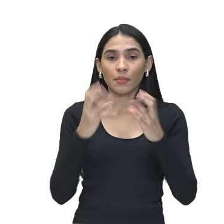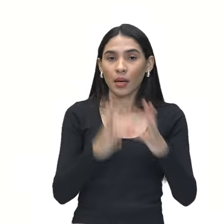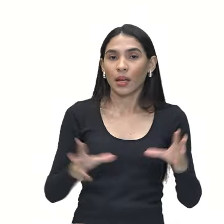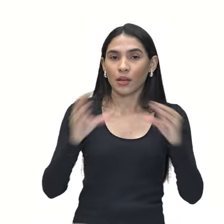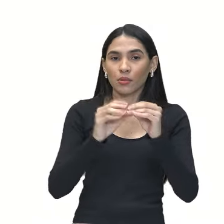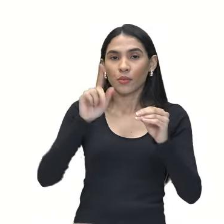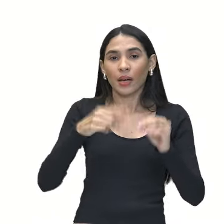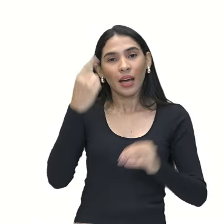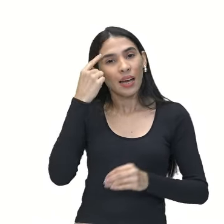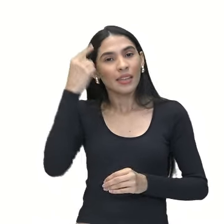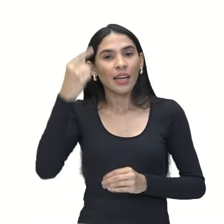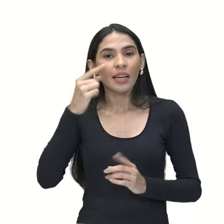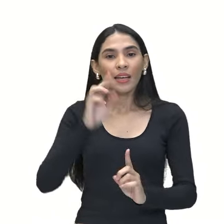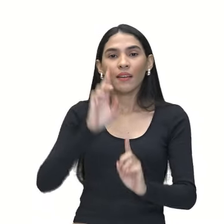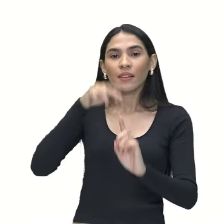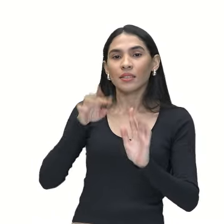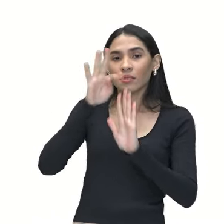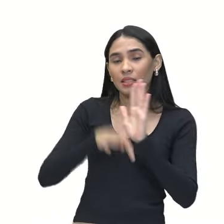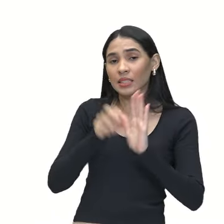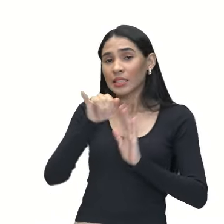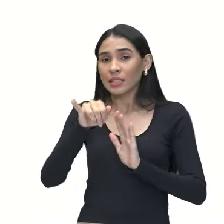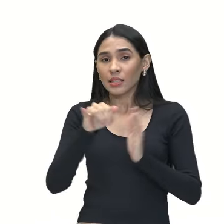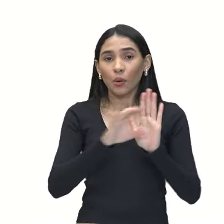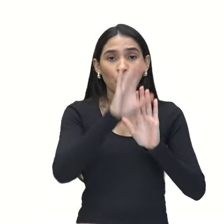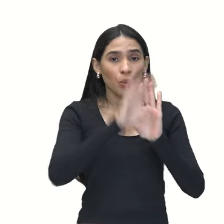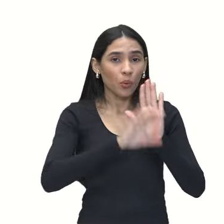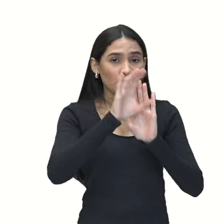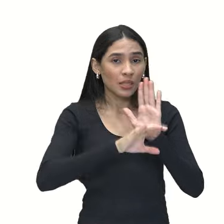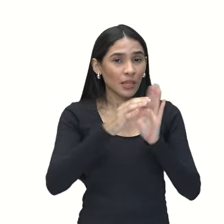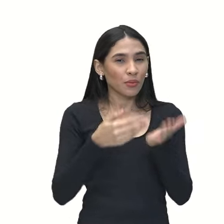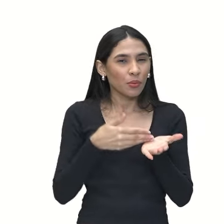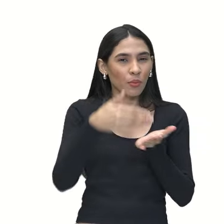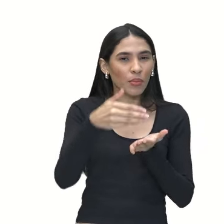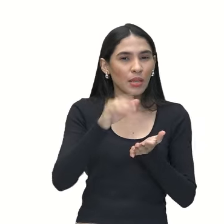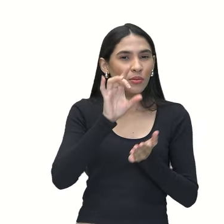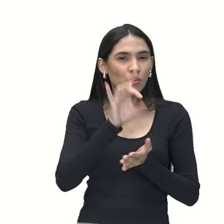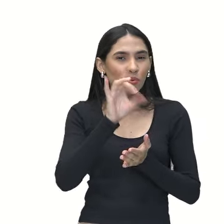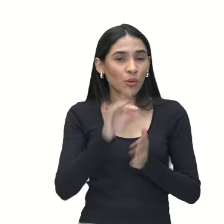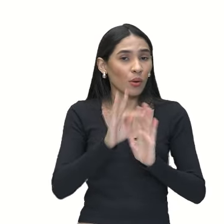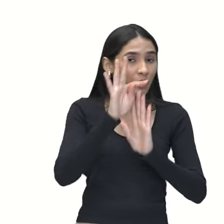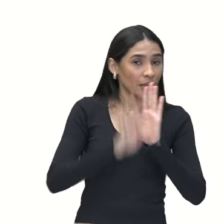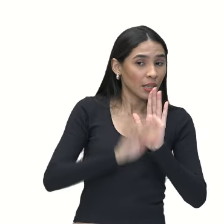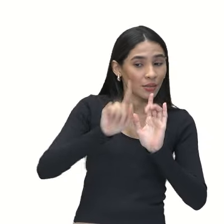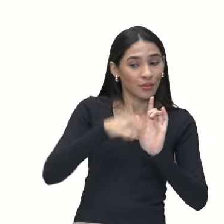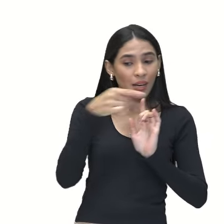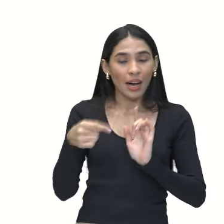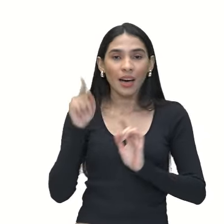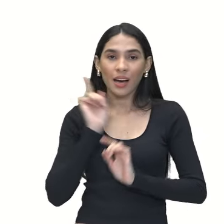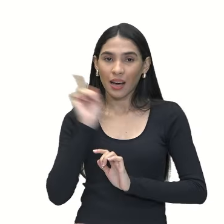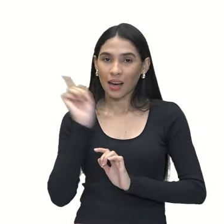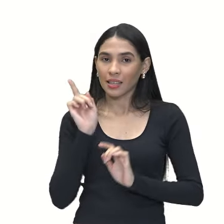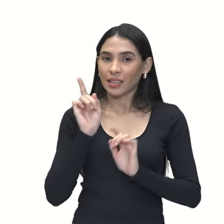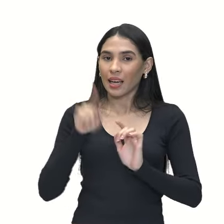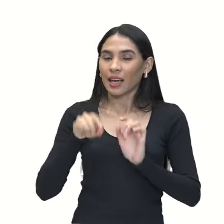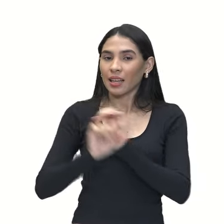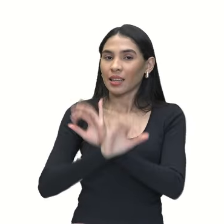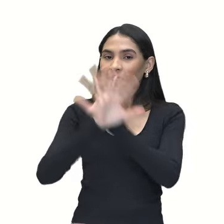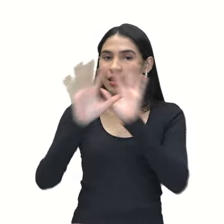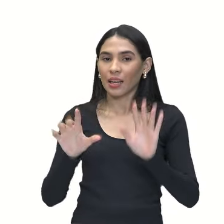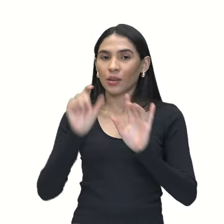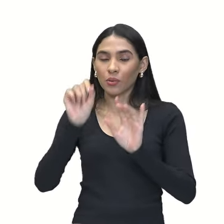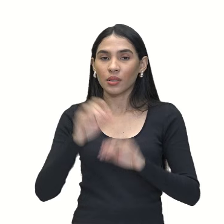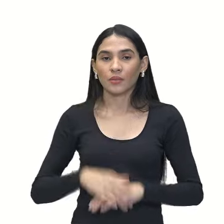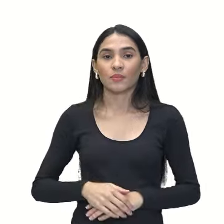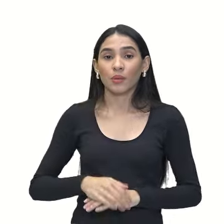ideia do texto-fonte. Se lá no contexto inicial nós falávamos apenas em texto, aqui nós deixamos claro que é